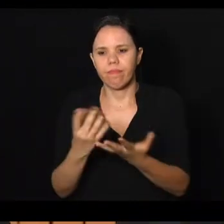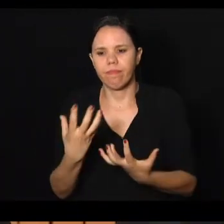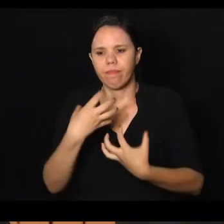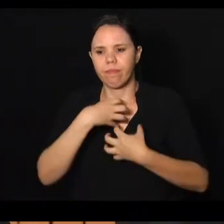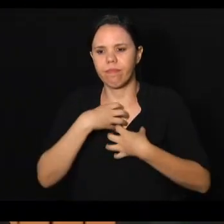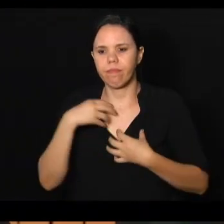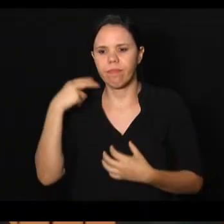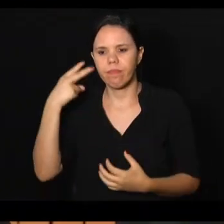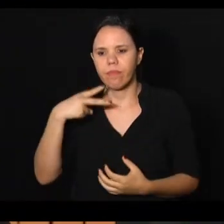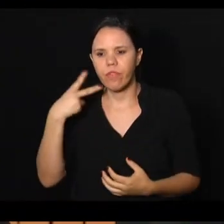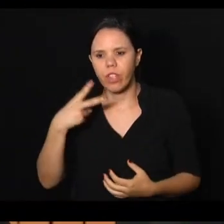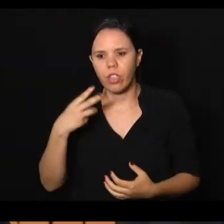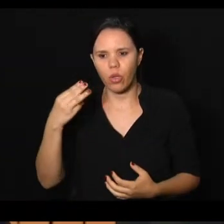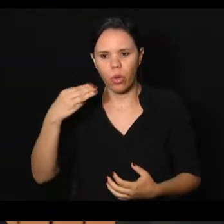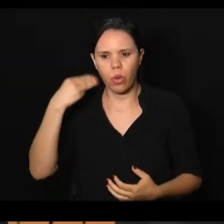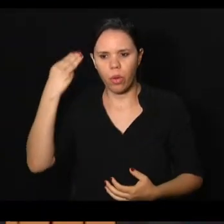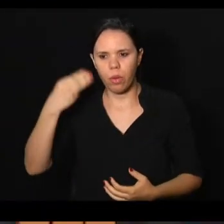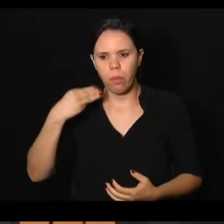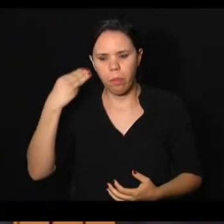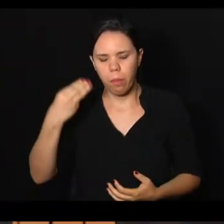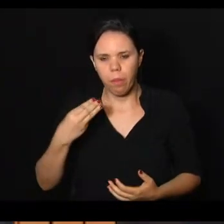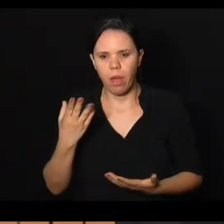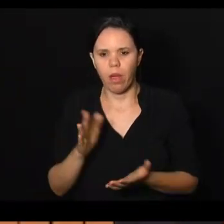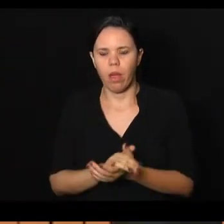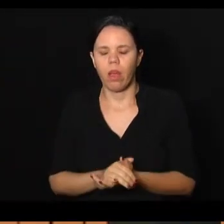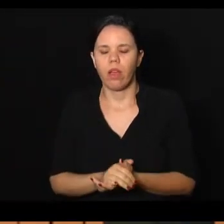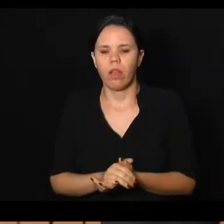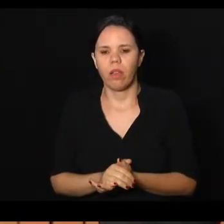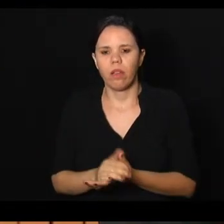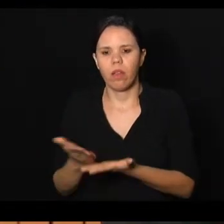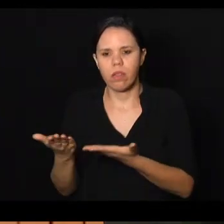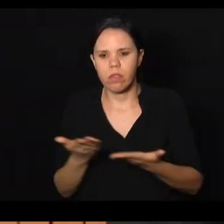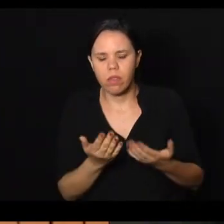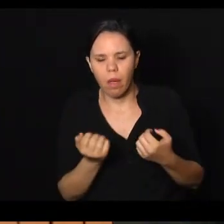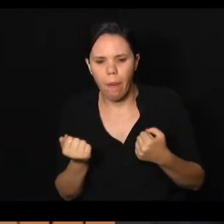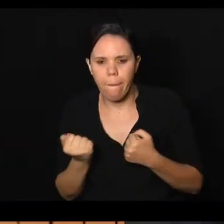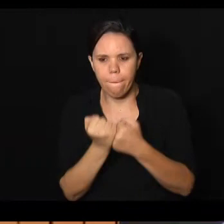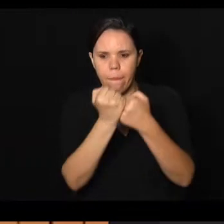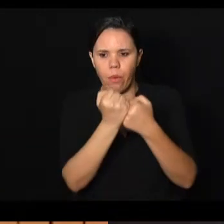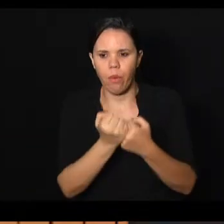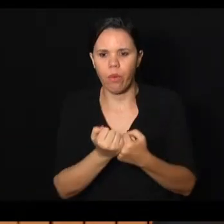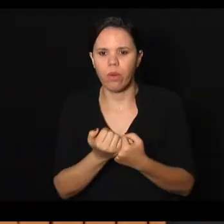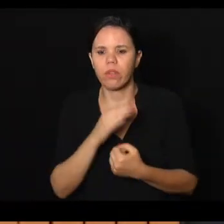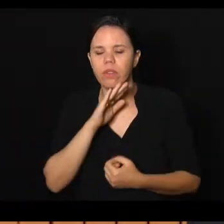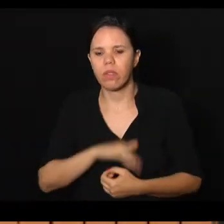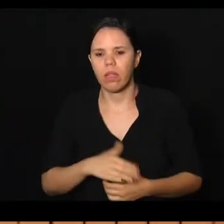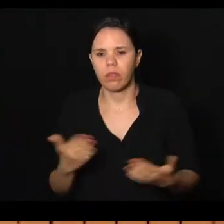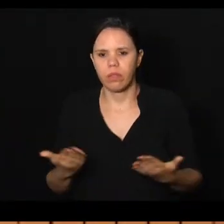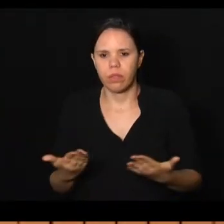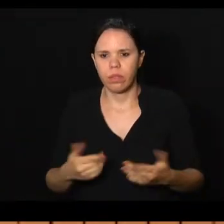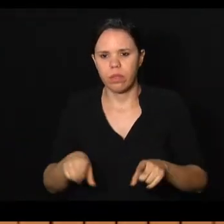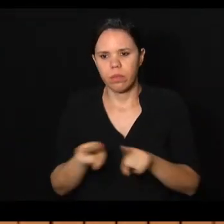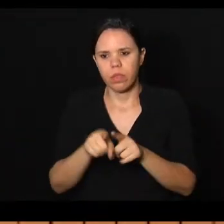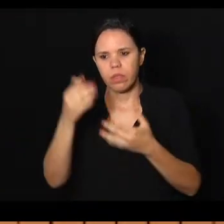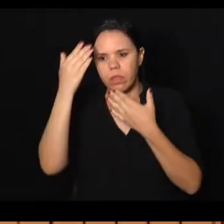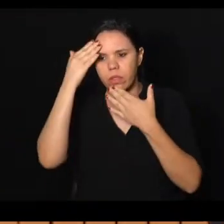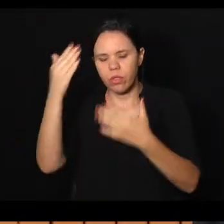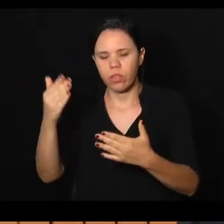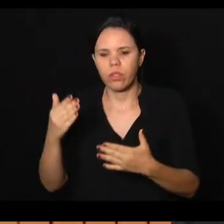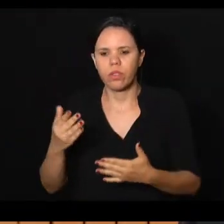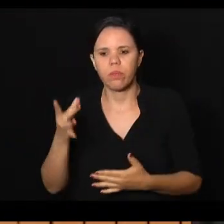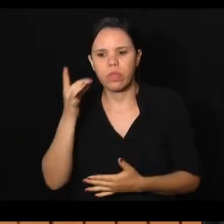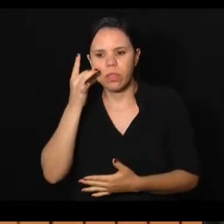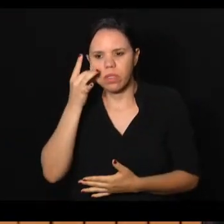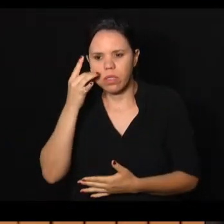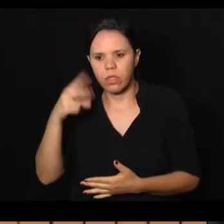vereador, doutor Marcos Bernardelli, que nos acolhe, nos dá todo o apoio nessa tarde. Eu quero também agradecer a presença dos